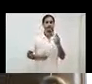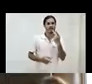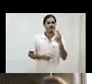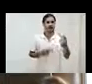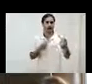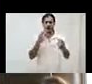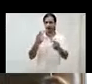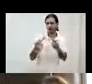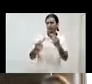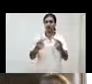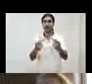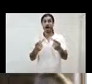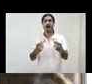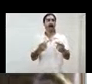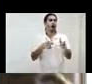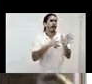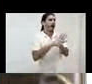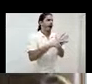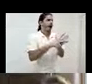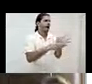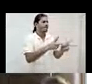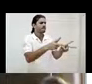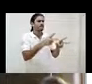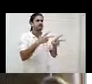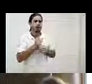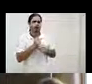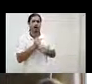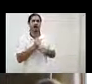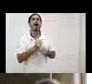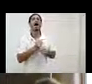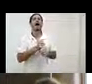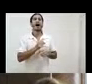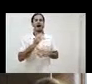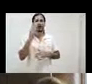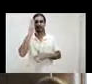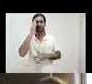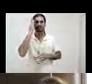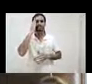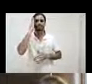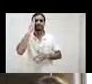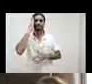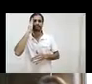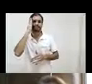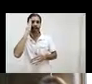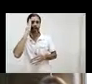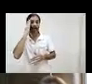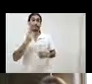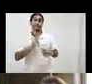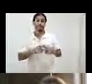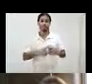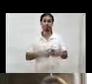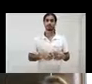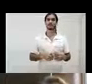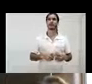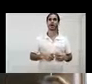pesquisador, até então não compreendida como pesquisador. Agora, a gente tem que se deixar mobilizar pelo